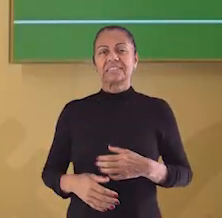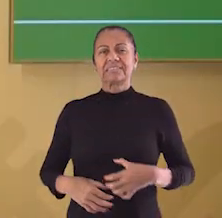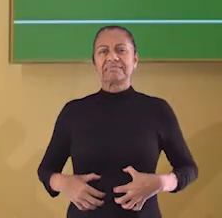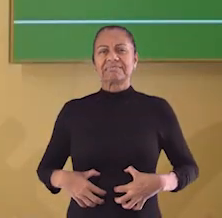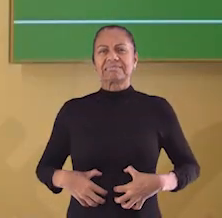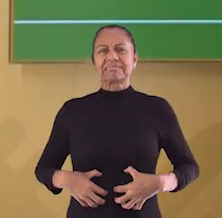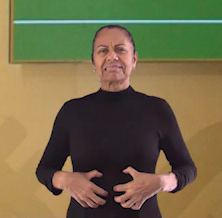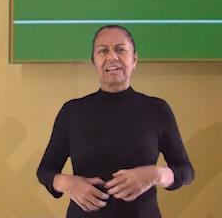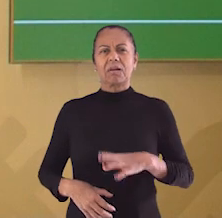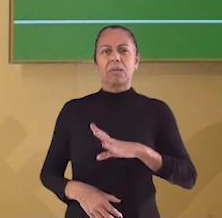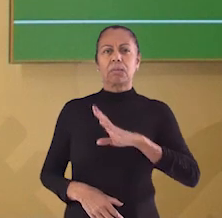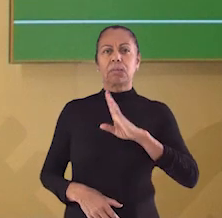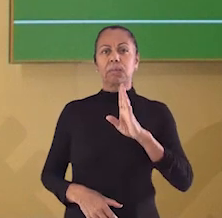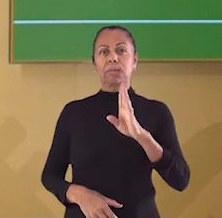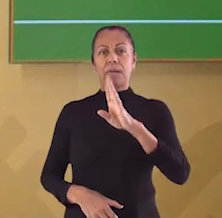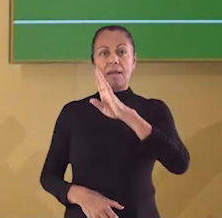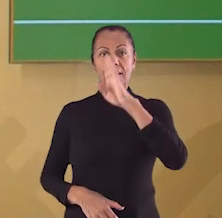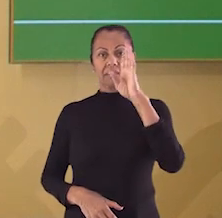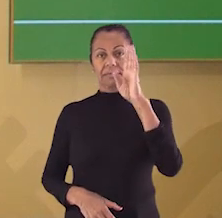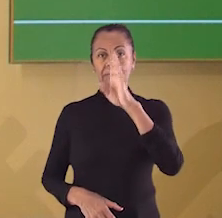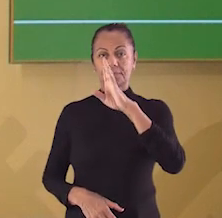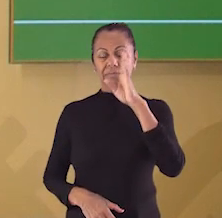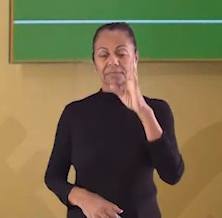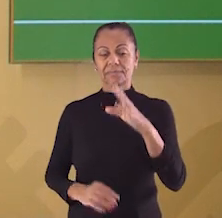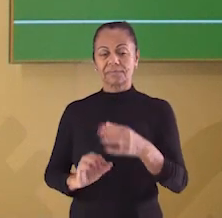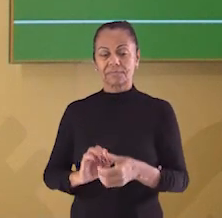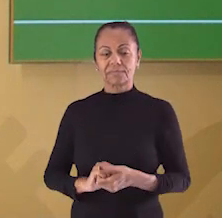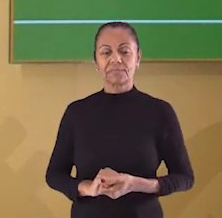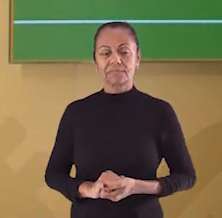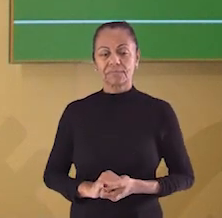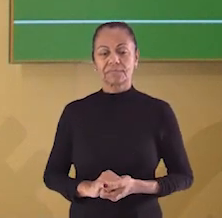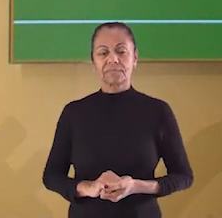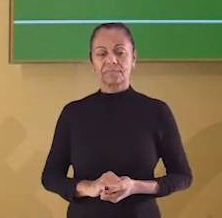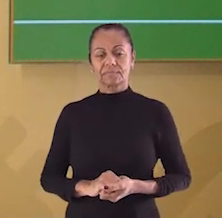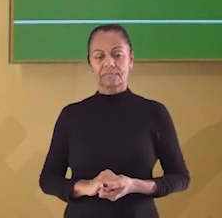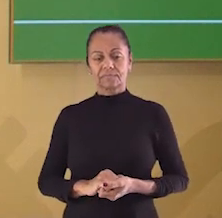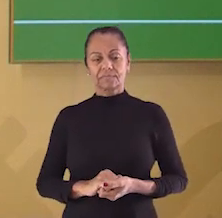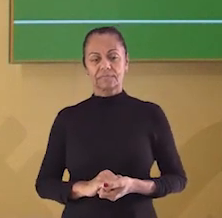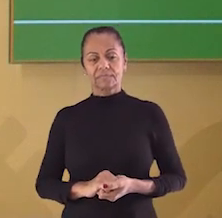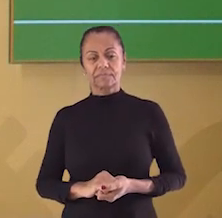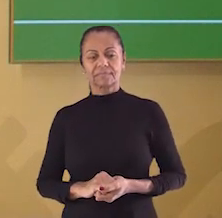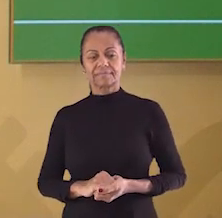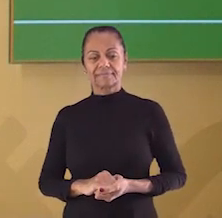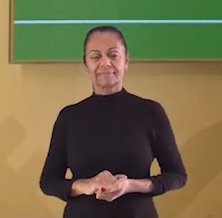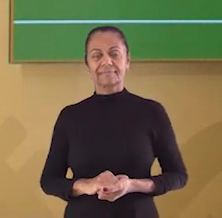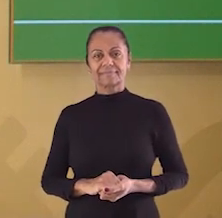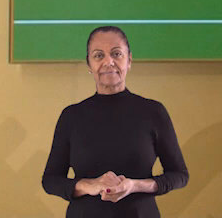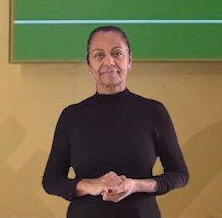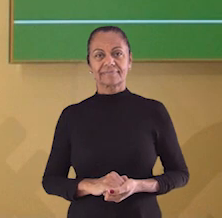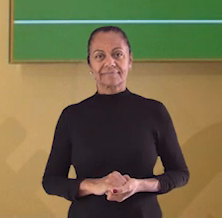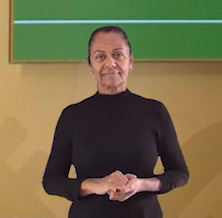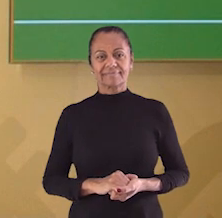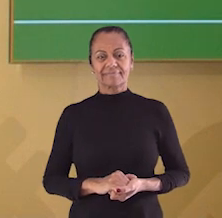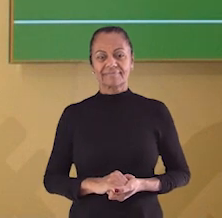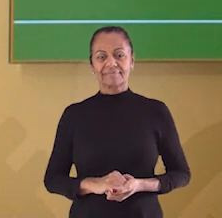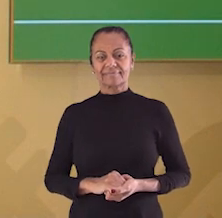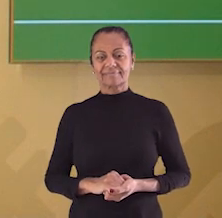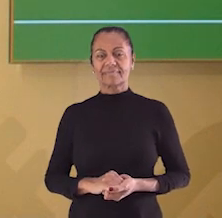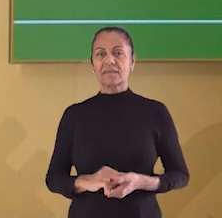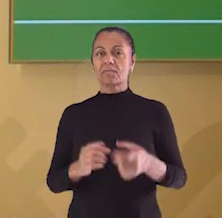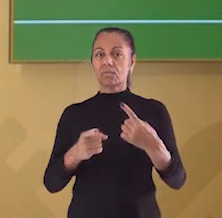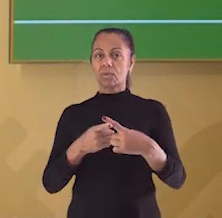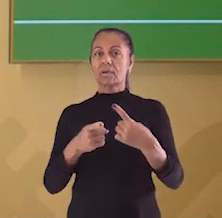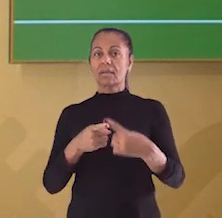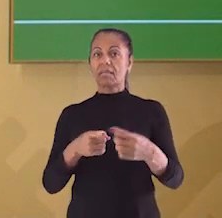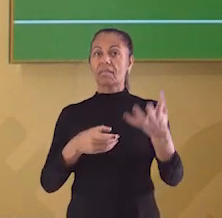gente passa mal. A gente passa mal. Porque ele não tem tantos nutrientes quanto essa galera aqui de baixo, né? O valor nutricional dele não é igual